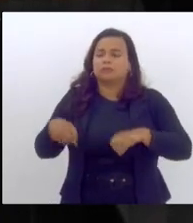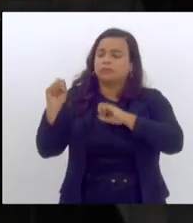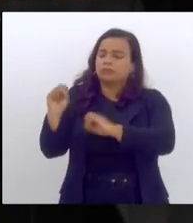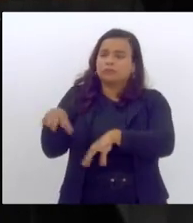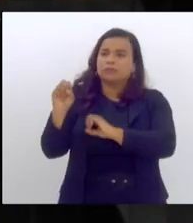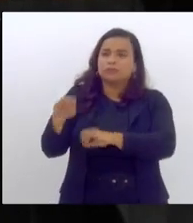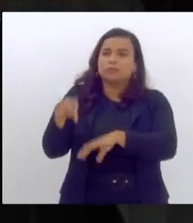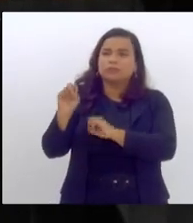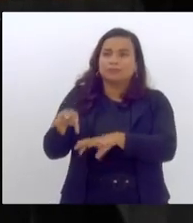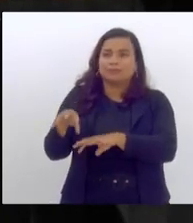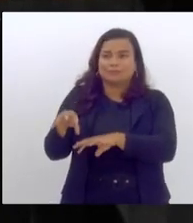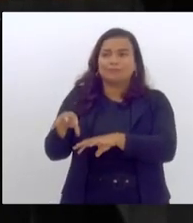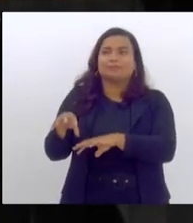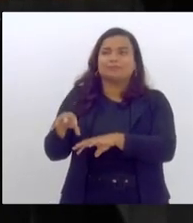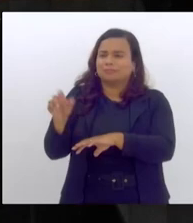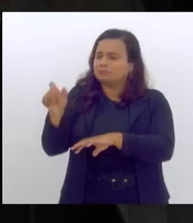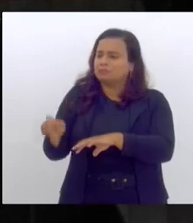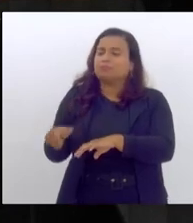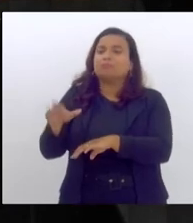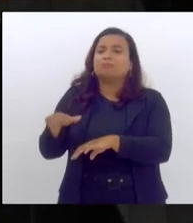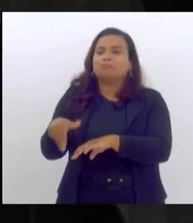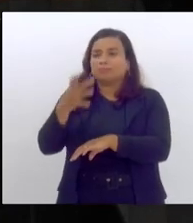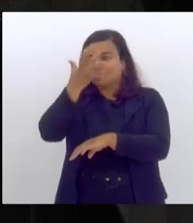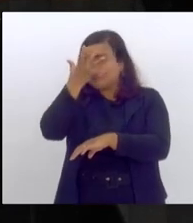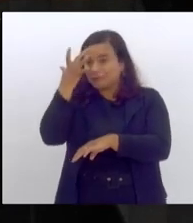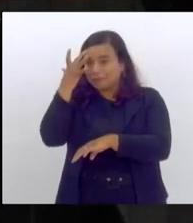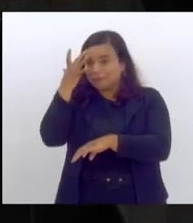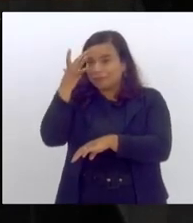educação de pessoas com